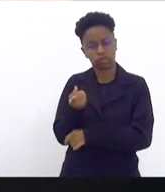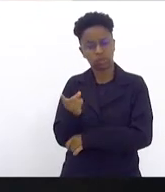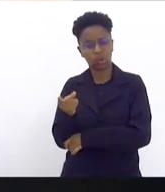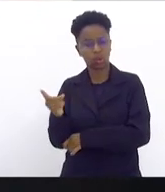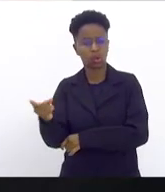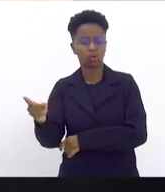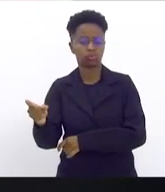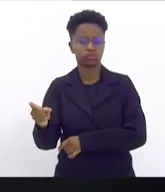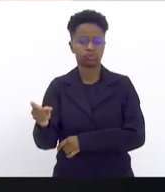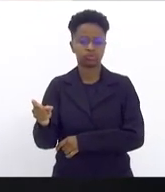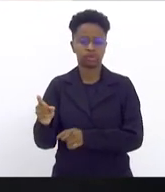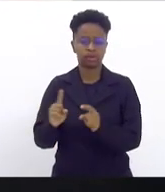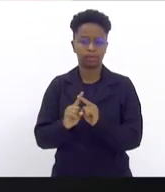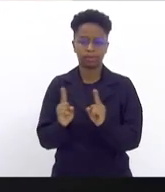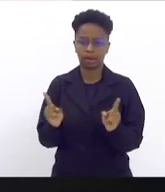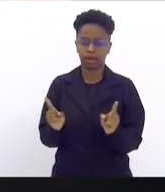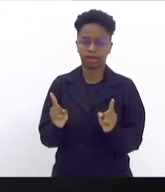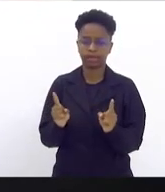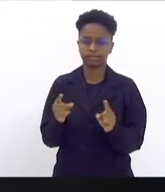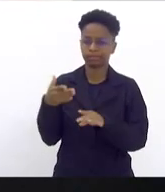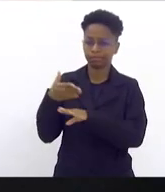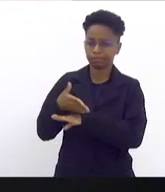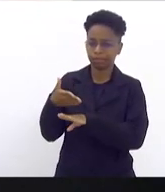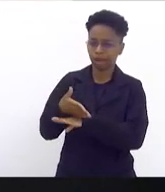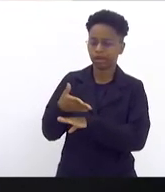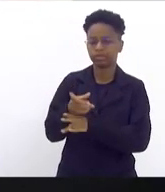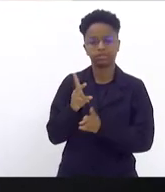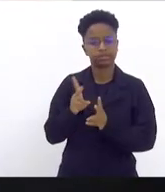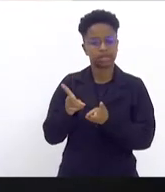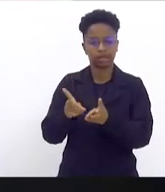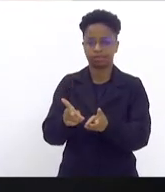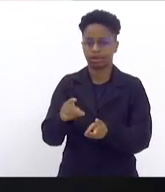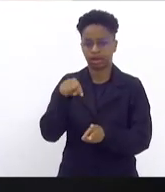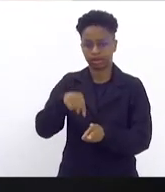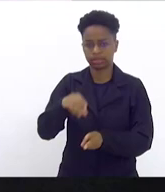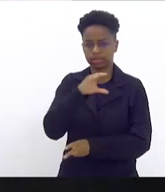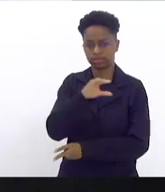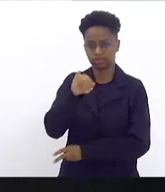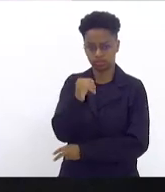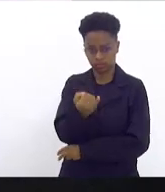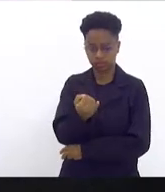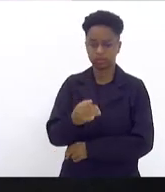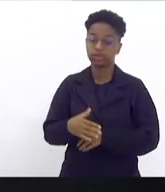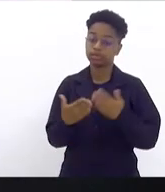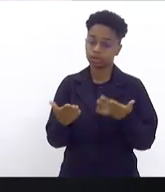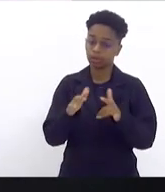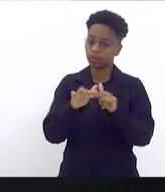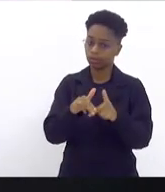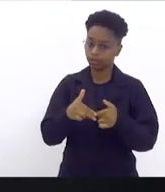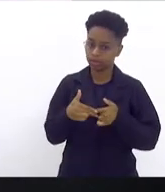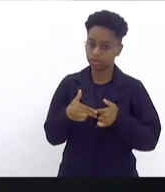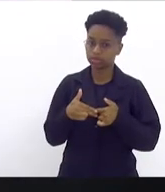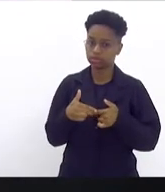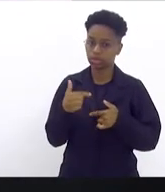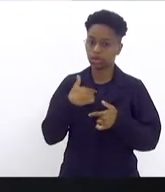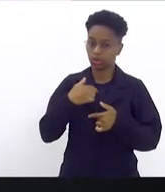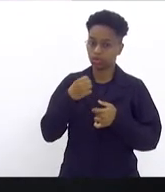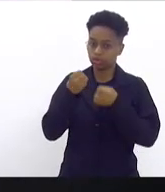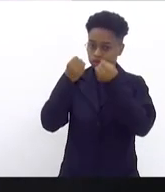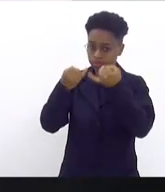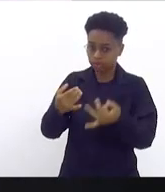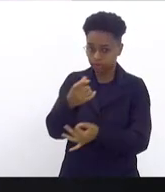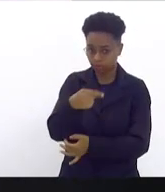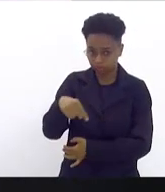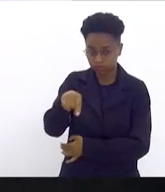distante, tem estado em todas as sessões e presente aqui na CCJ também, então razão pela qual justifico os colegas